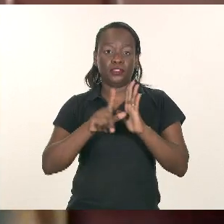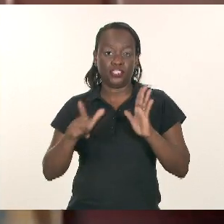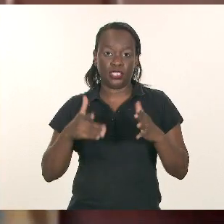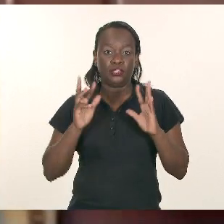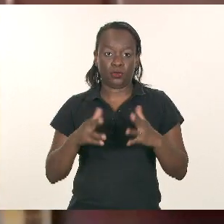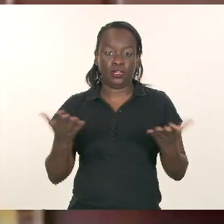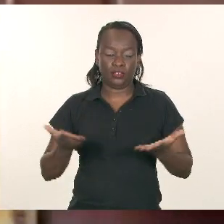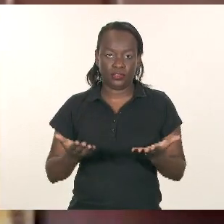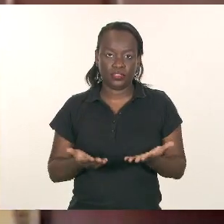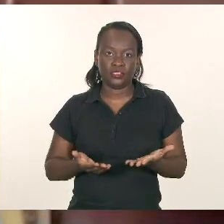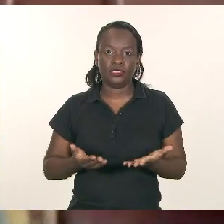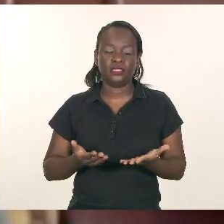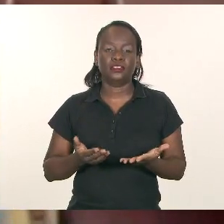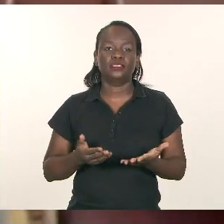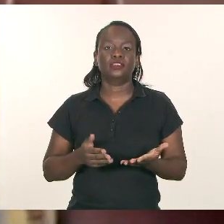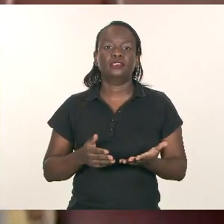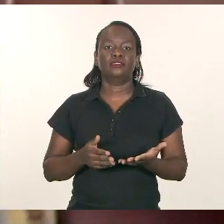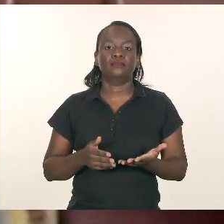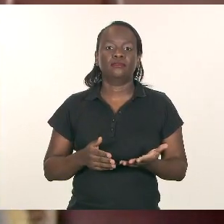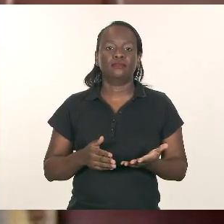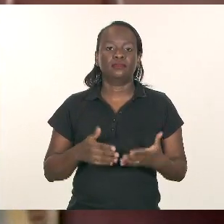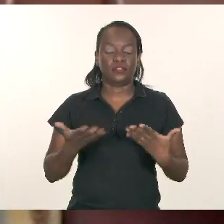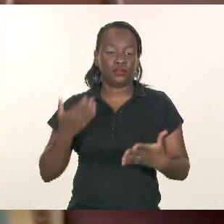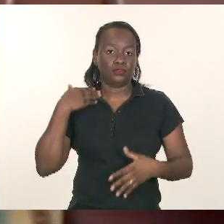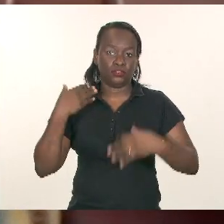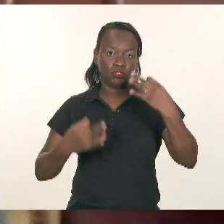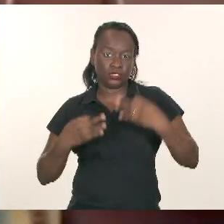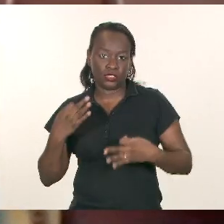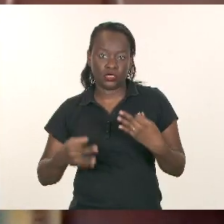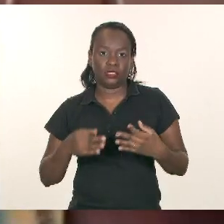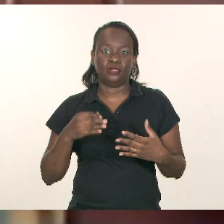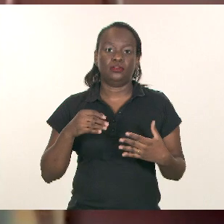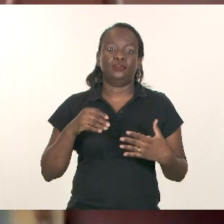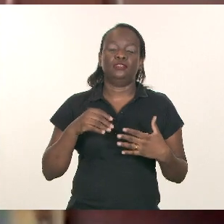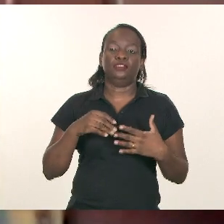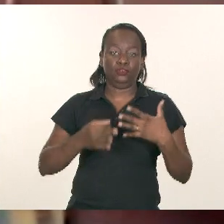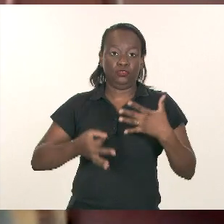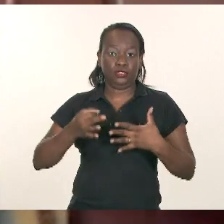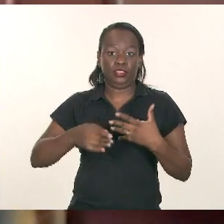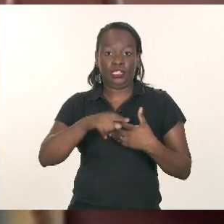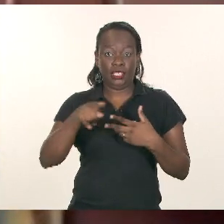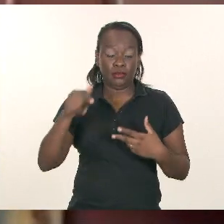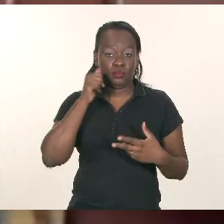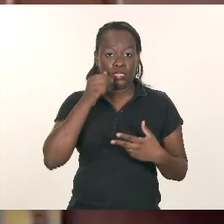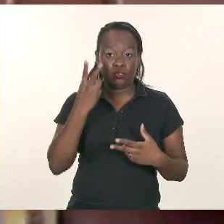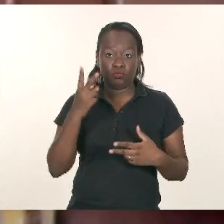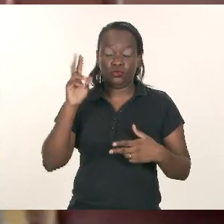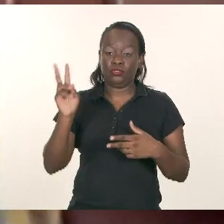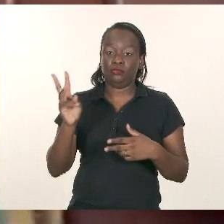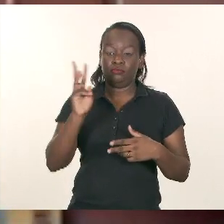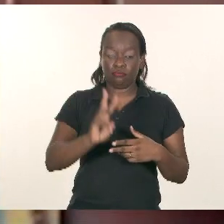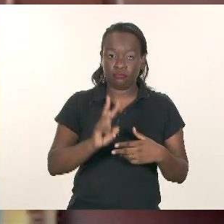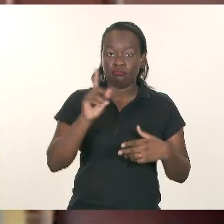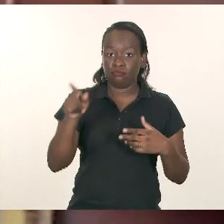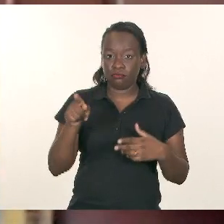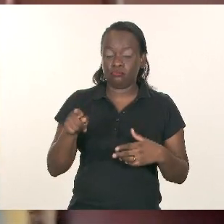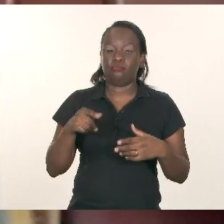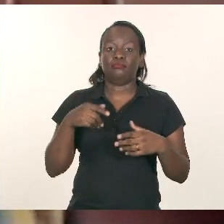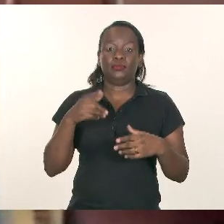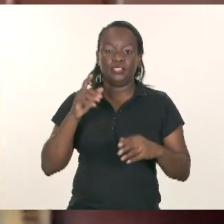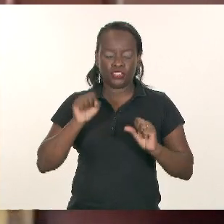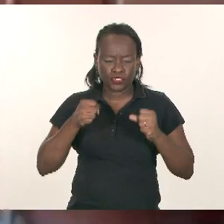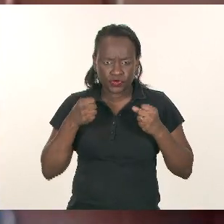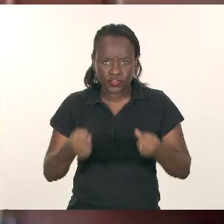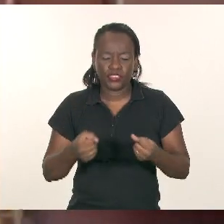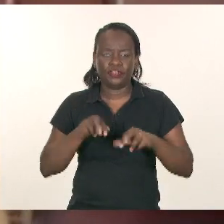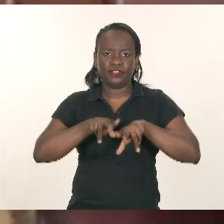como esse. Né? O Judiciário, na figura, né, das doutoras e do doutor Felipe, vem envidando